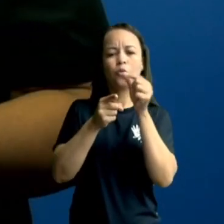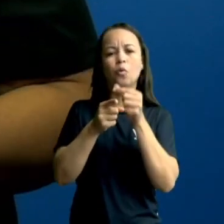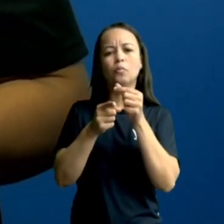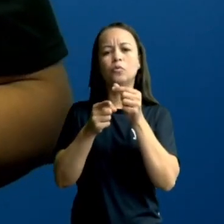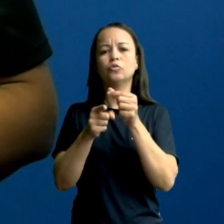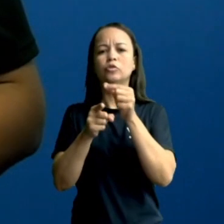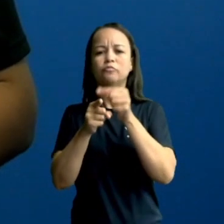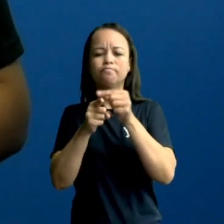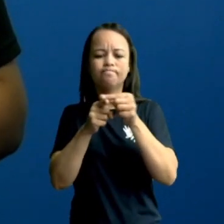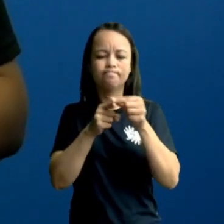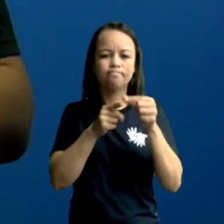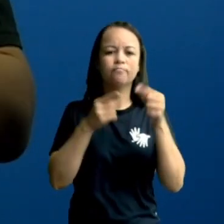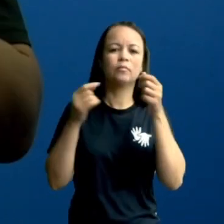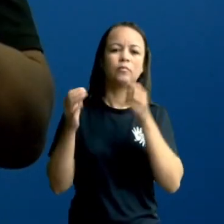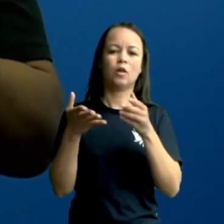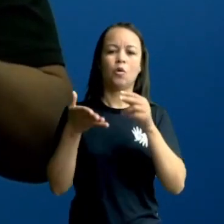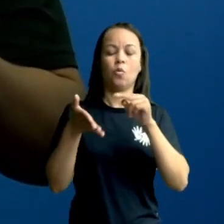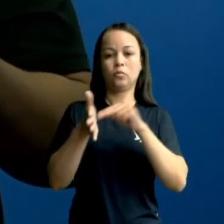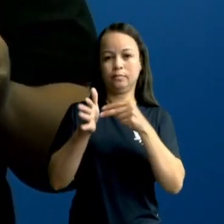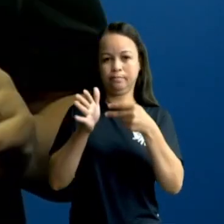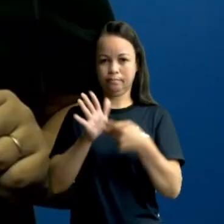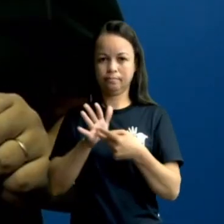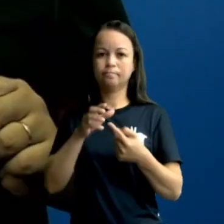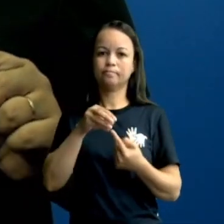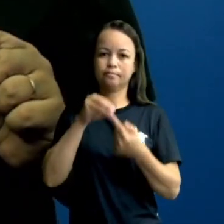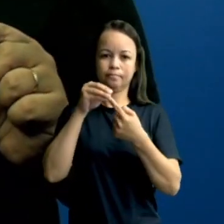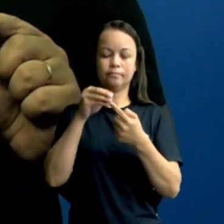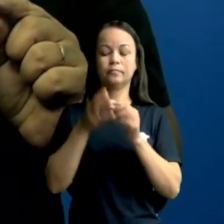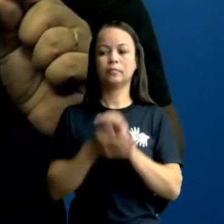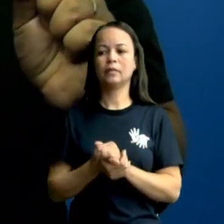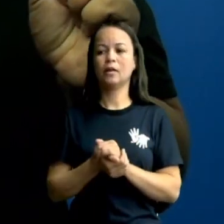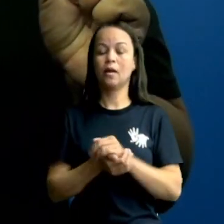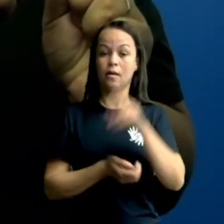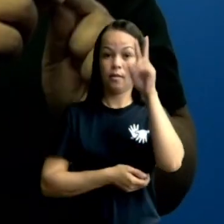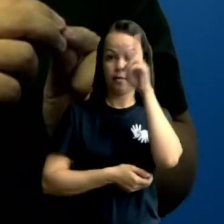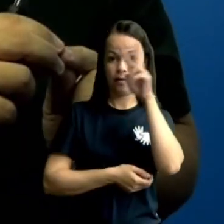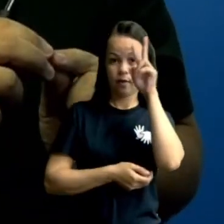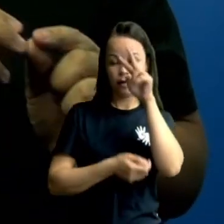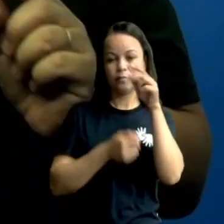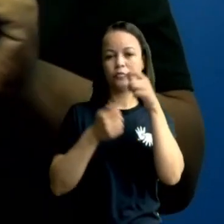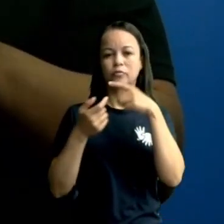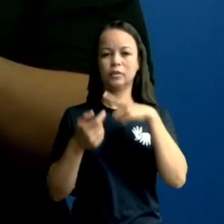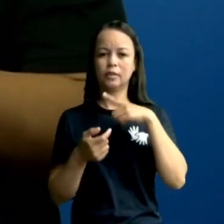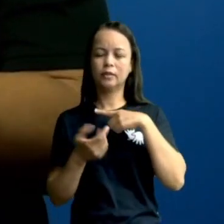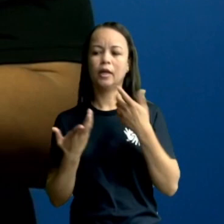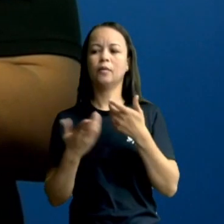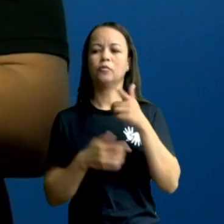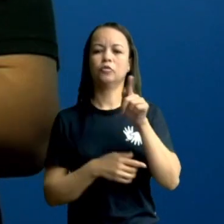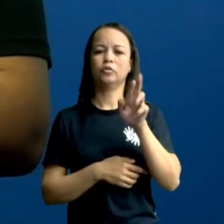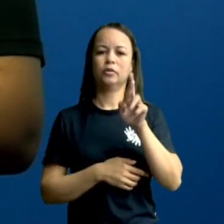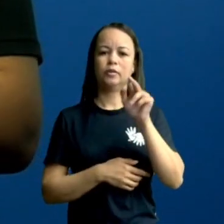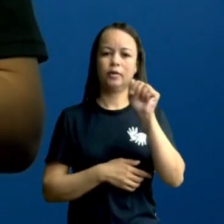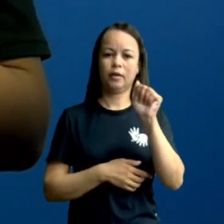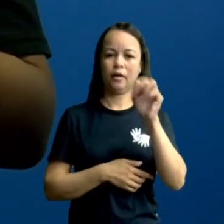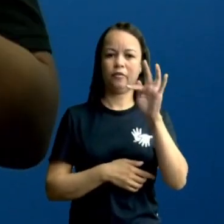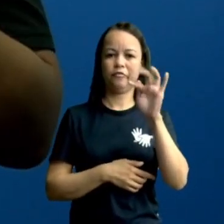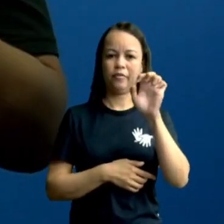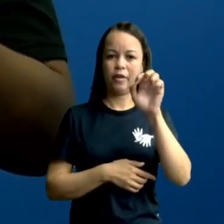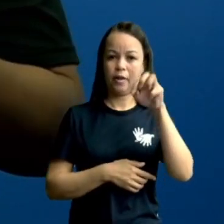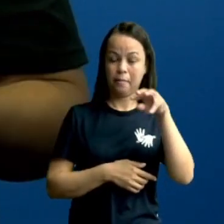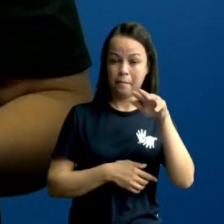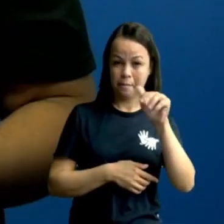uma significação. Lembre-se que a gente tem os grafemas e os